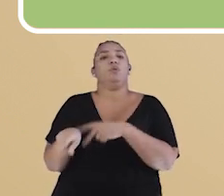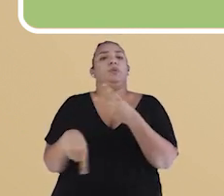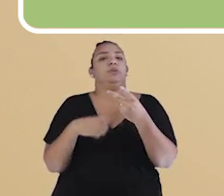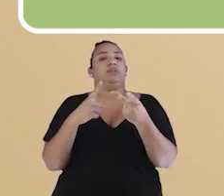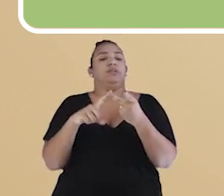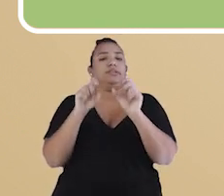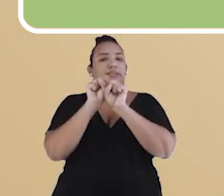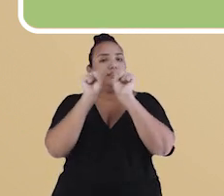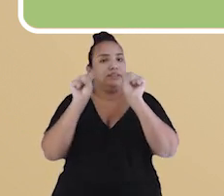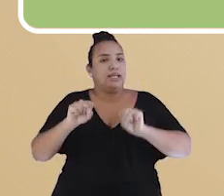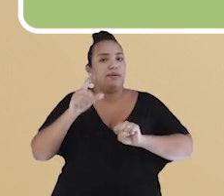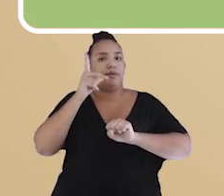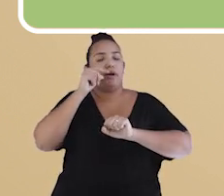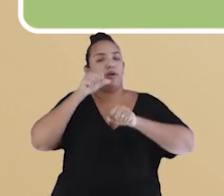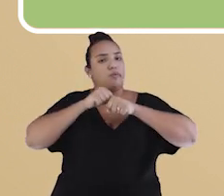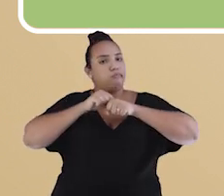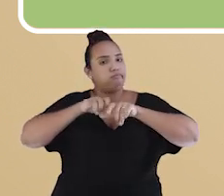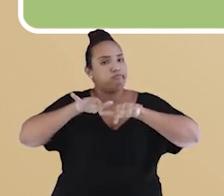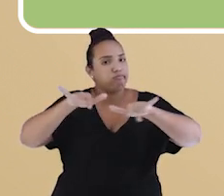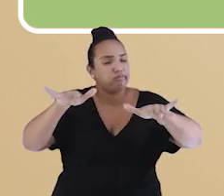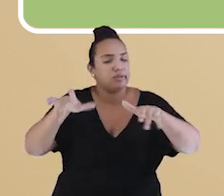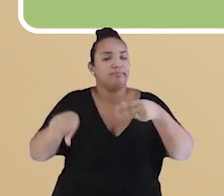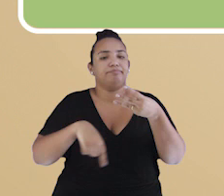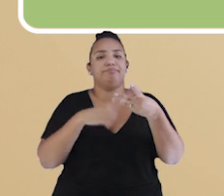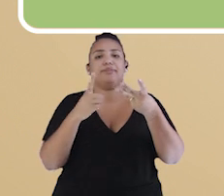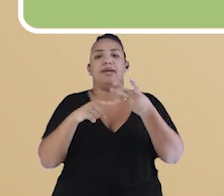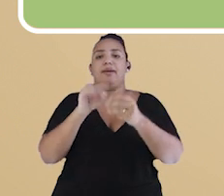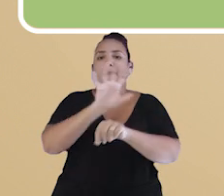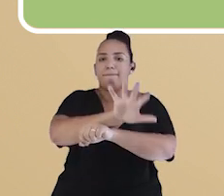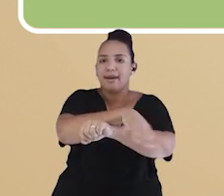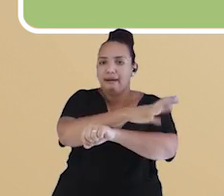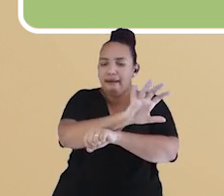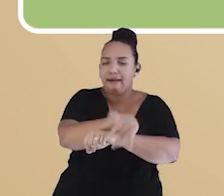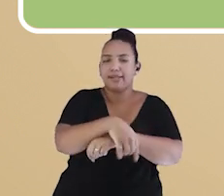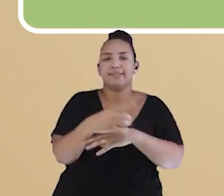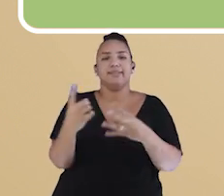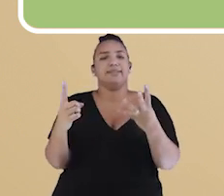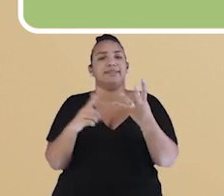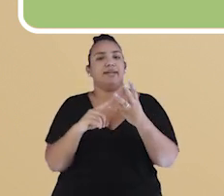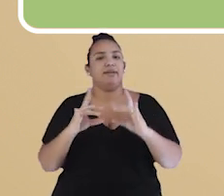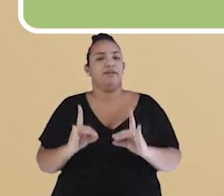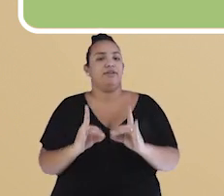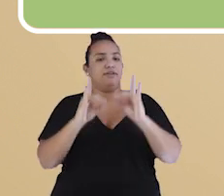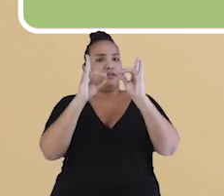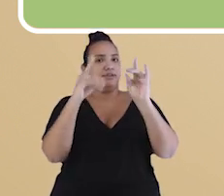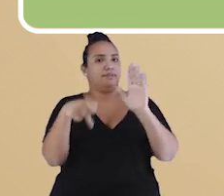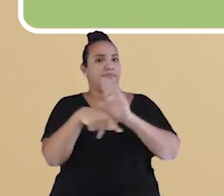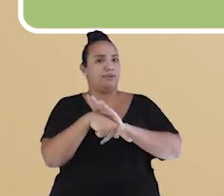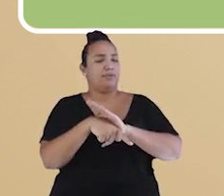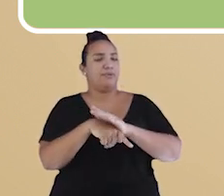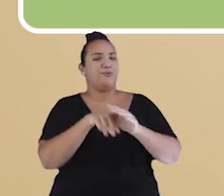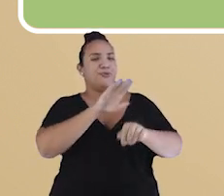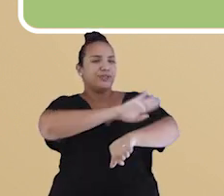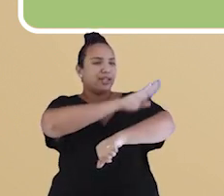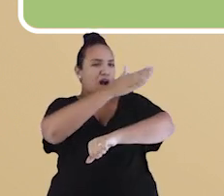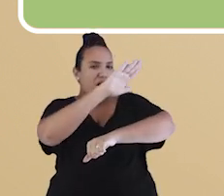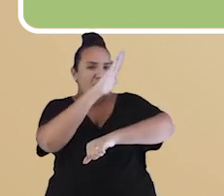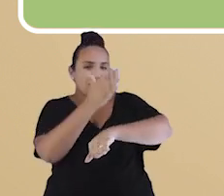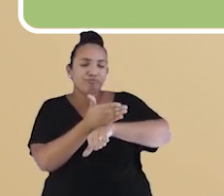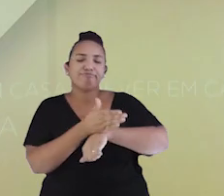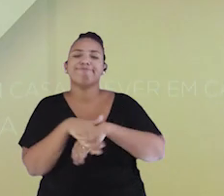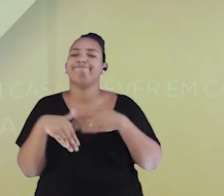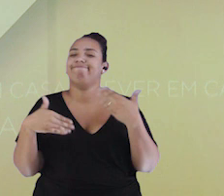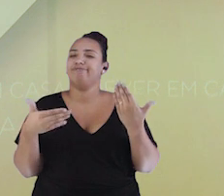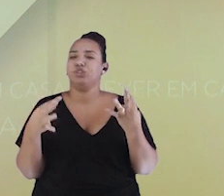construções imponentes, sistema de abastecimento de água, praças e até edificações no topo de uma